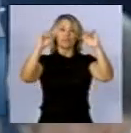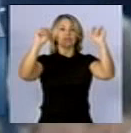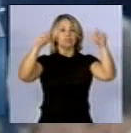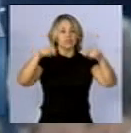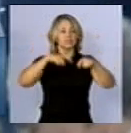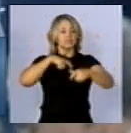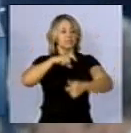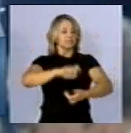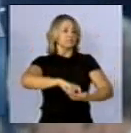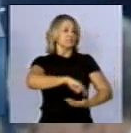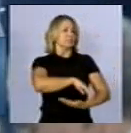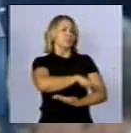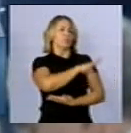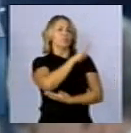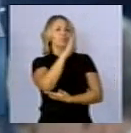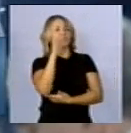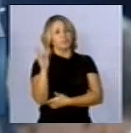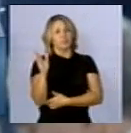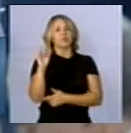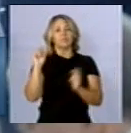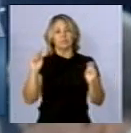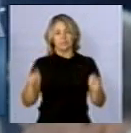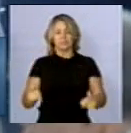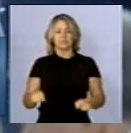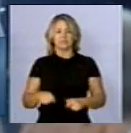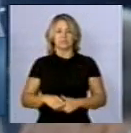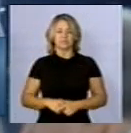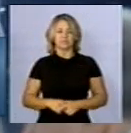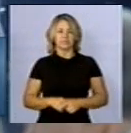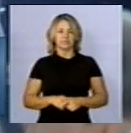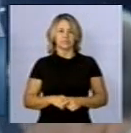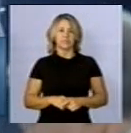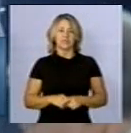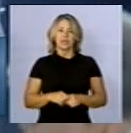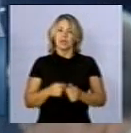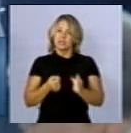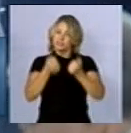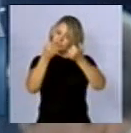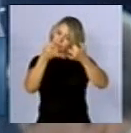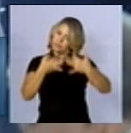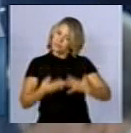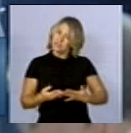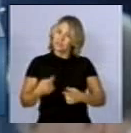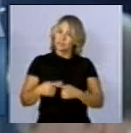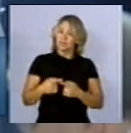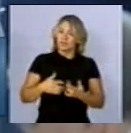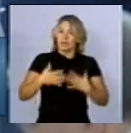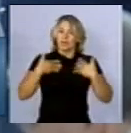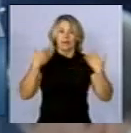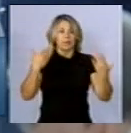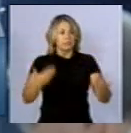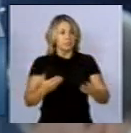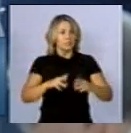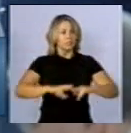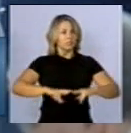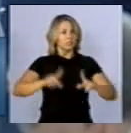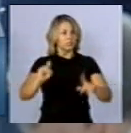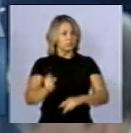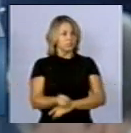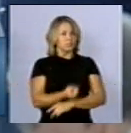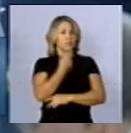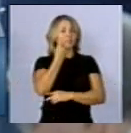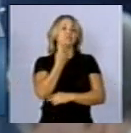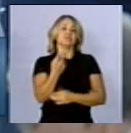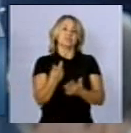longos períodos isso justifica os Absurdos a diferença da legislação brasileira